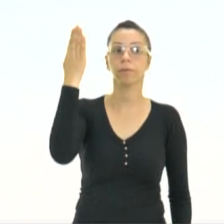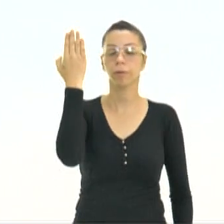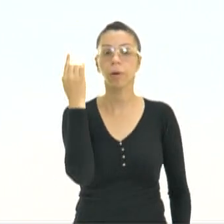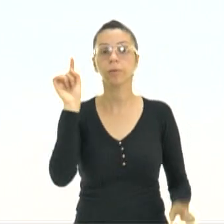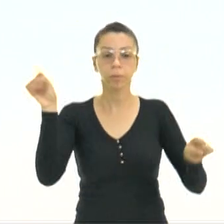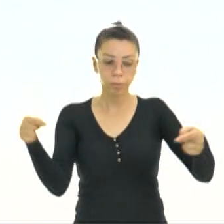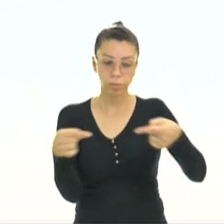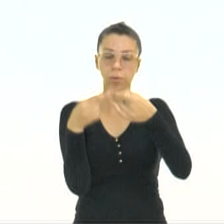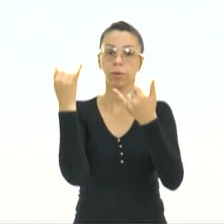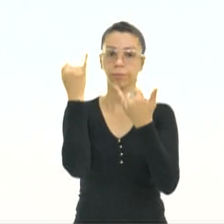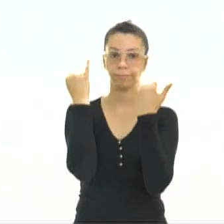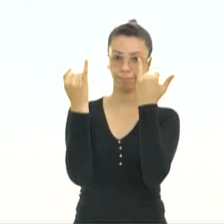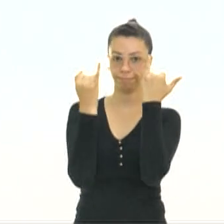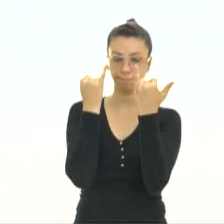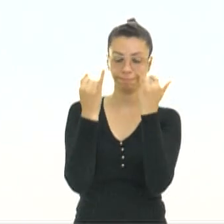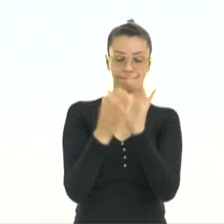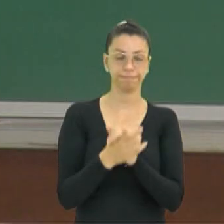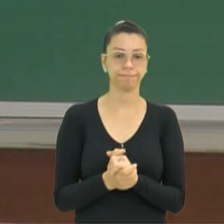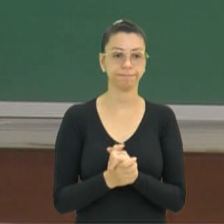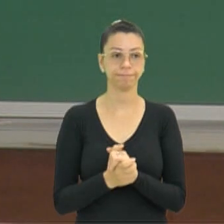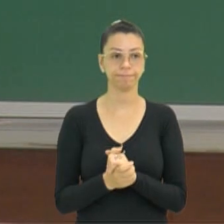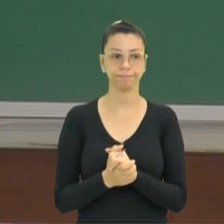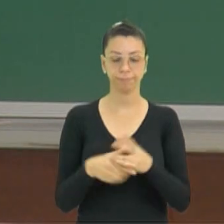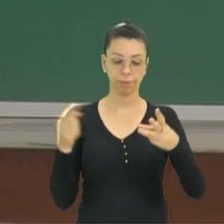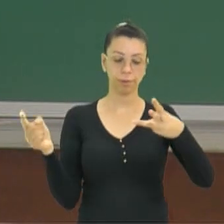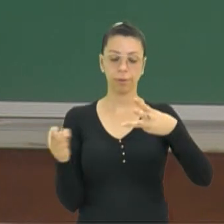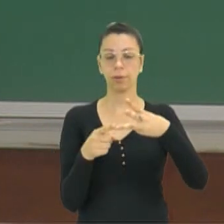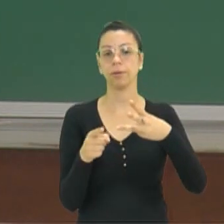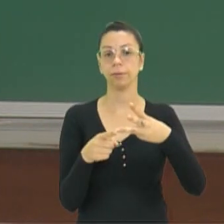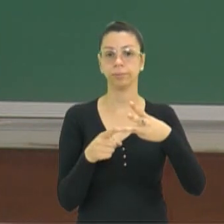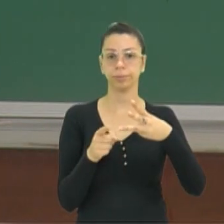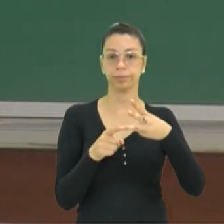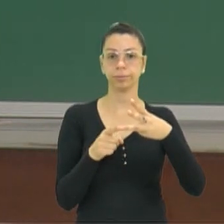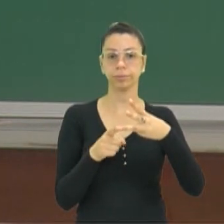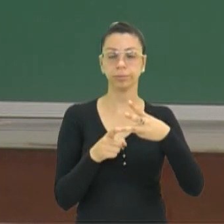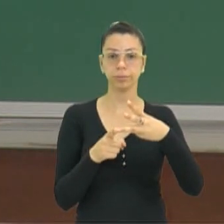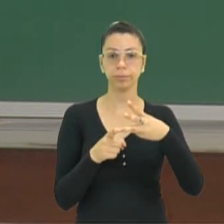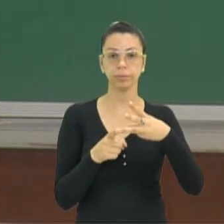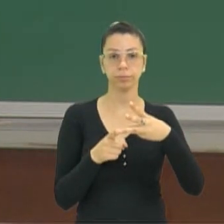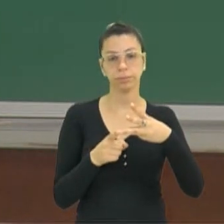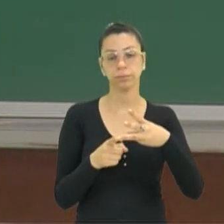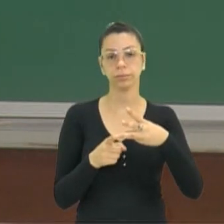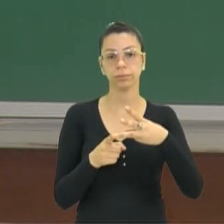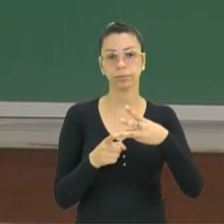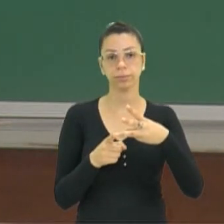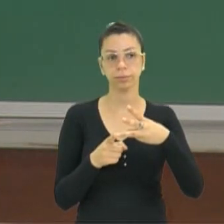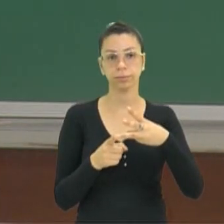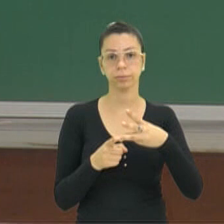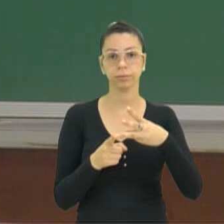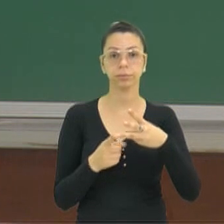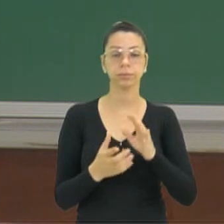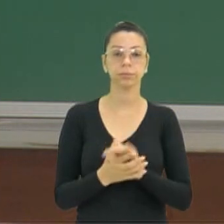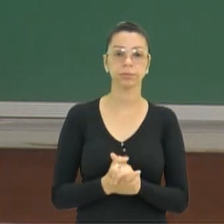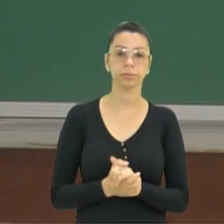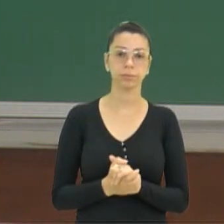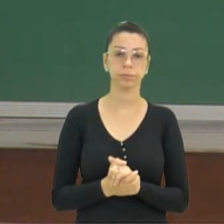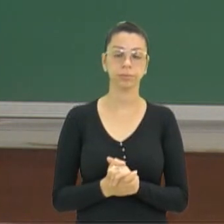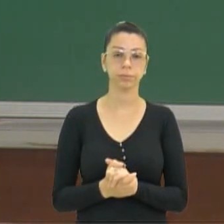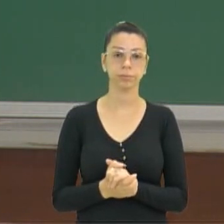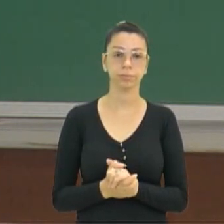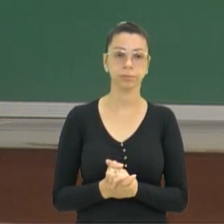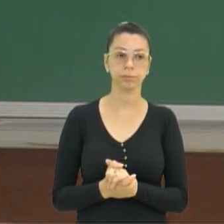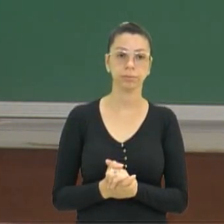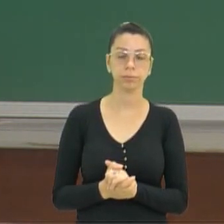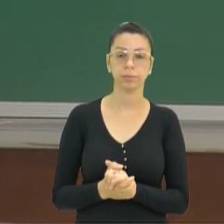a informação, tá? Número 3. Her novels are the most famous among hers and her sisters.